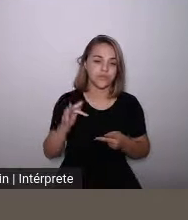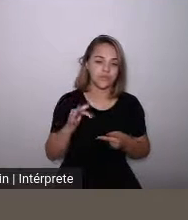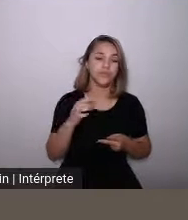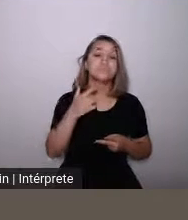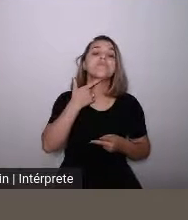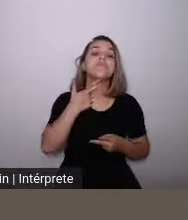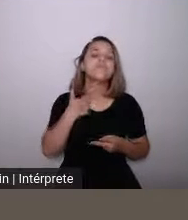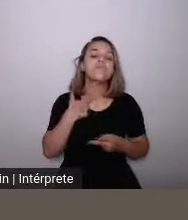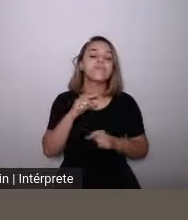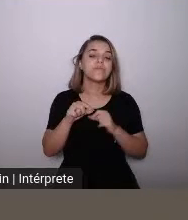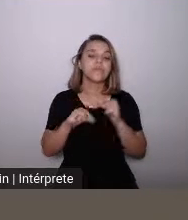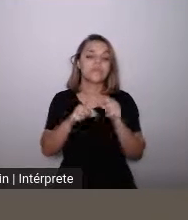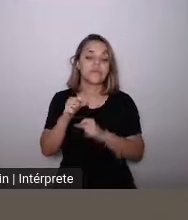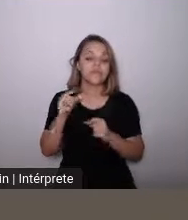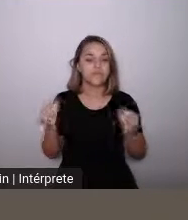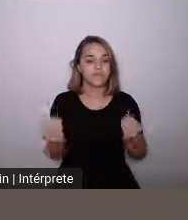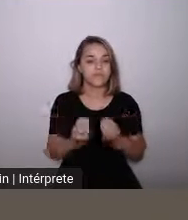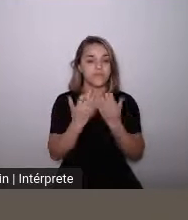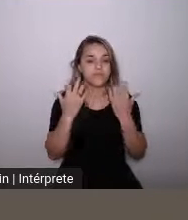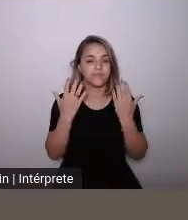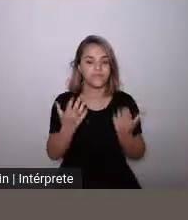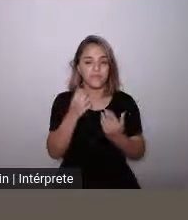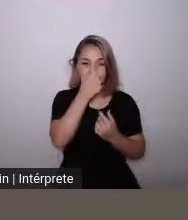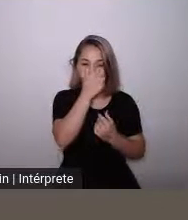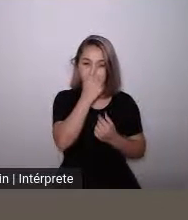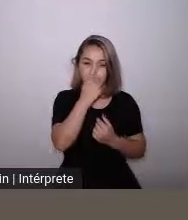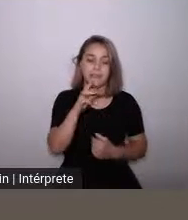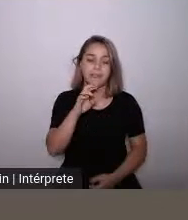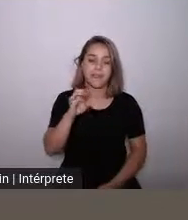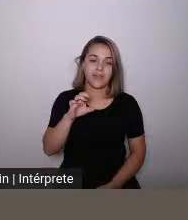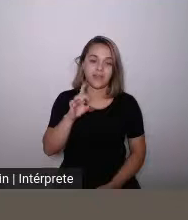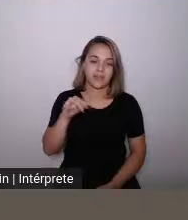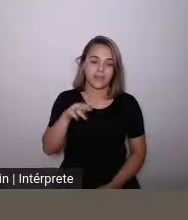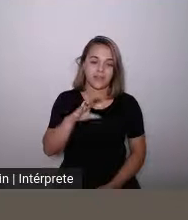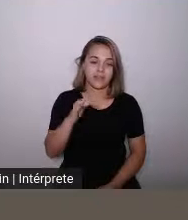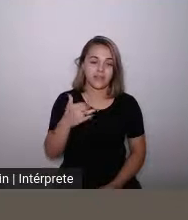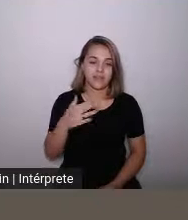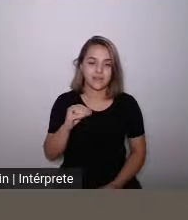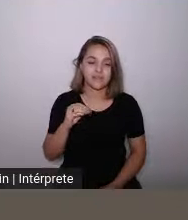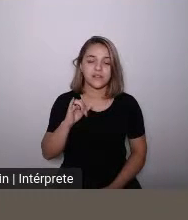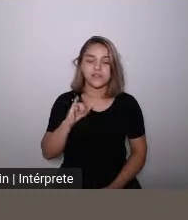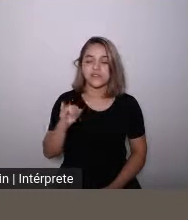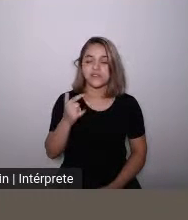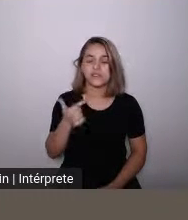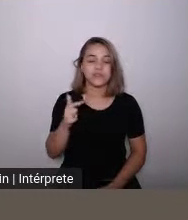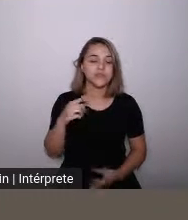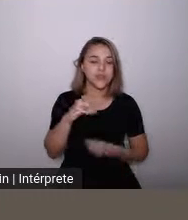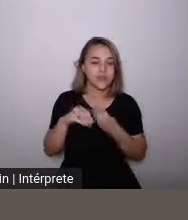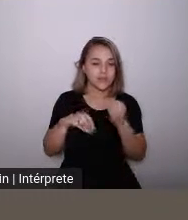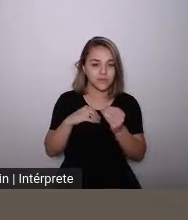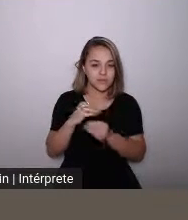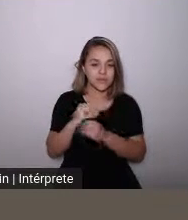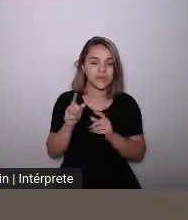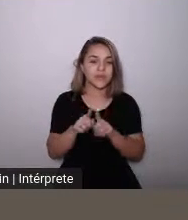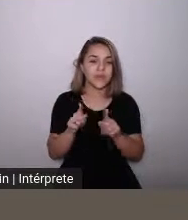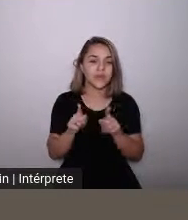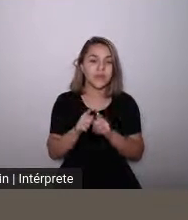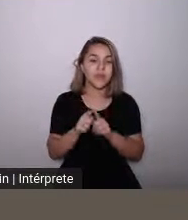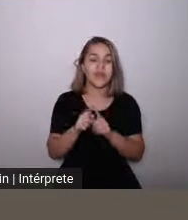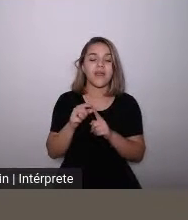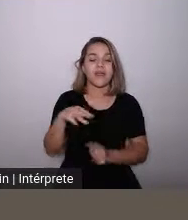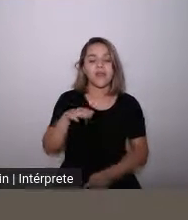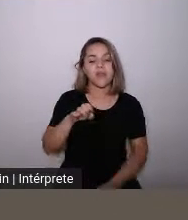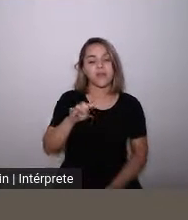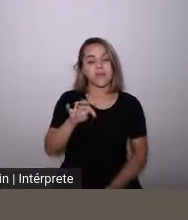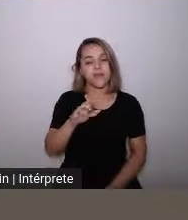da catástrofe se faça um milagre, uma redenção que, se não consegue ser mística nem metafísica, sacrifica-se por glórias